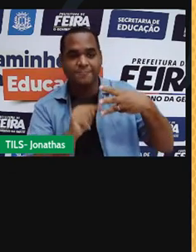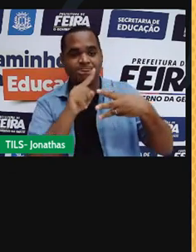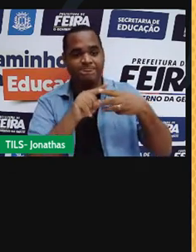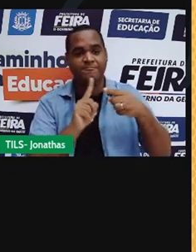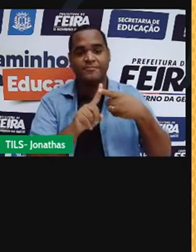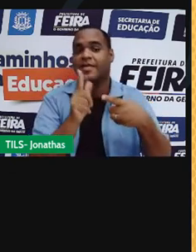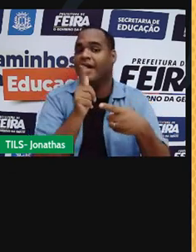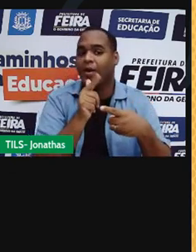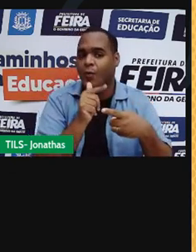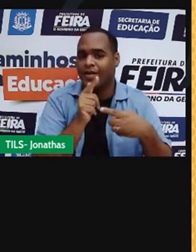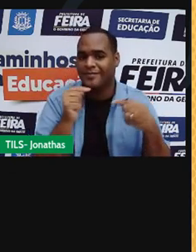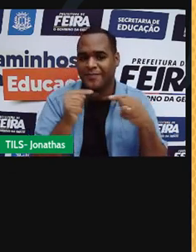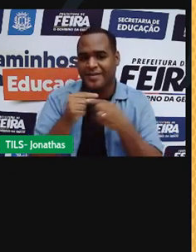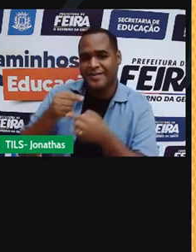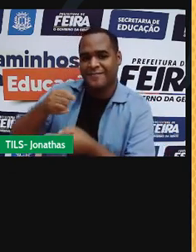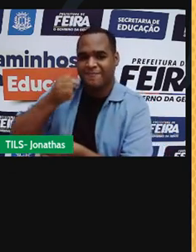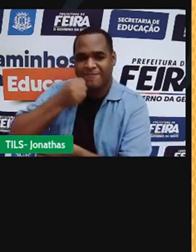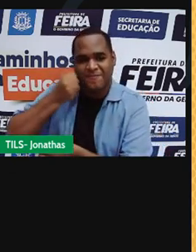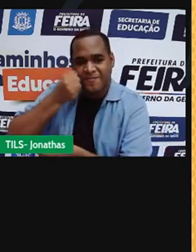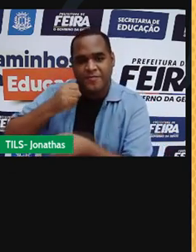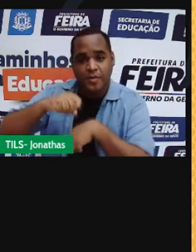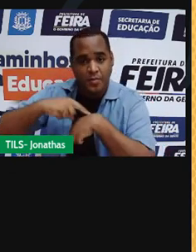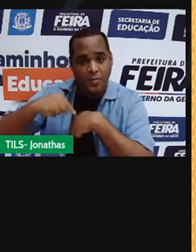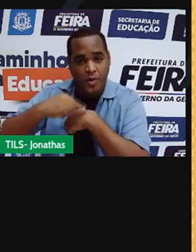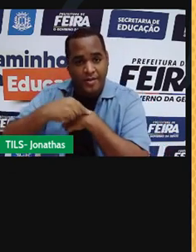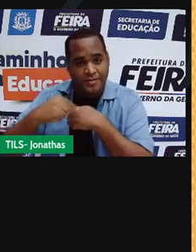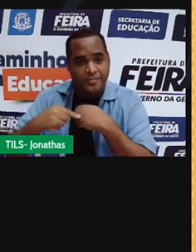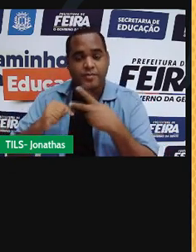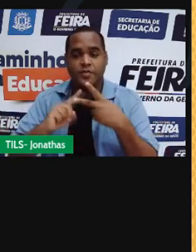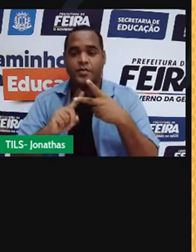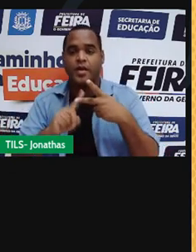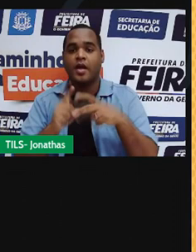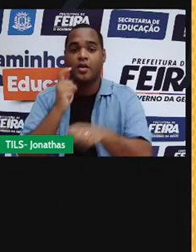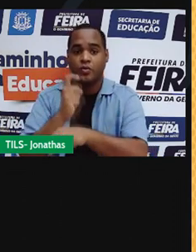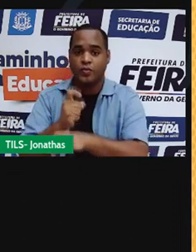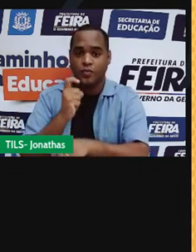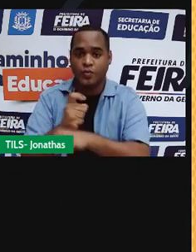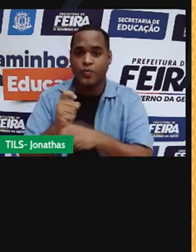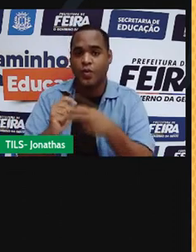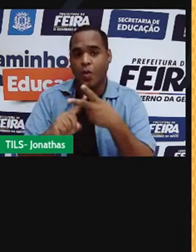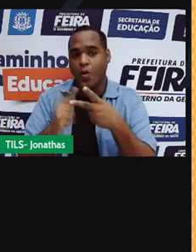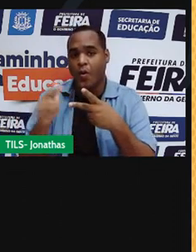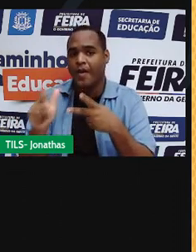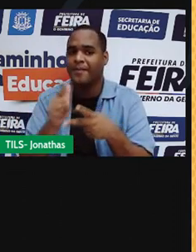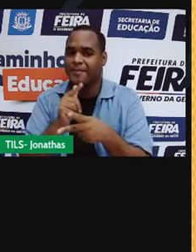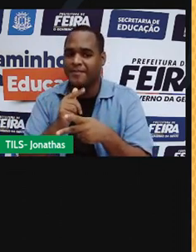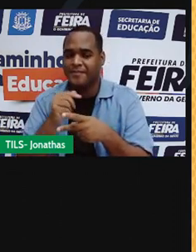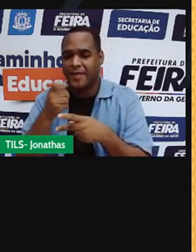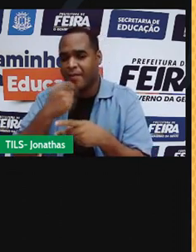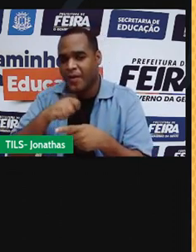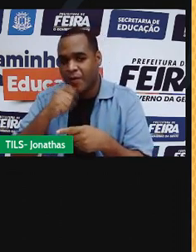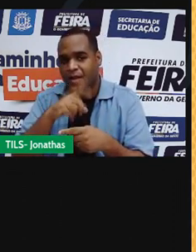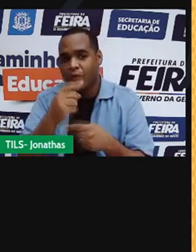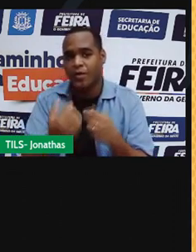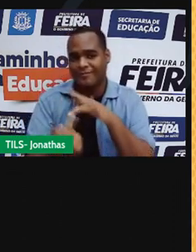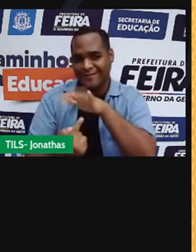líquido, como este suco de morango, sólido, como este picolé, e gasoso, como o vapor desta panela.